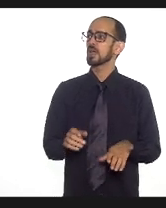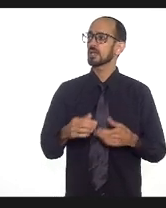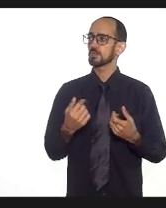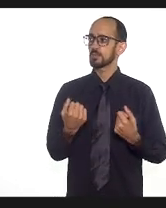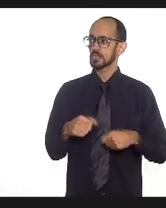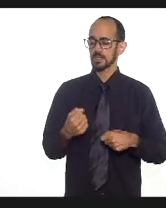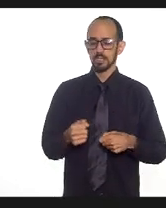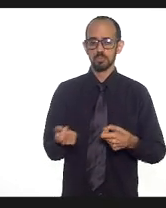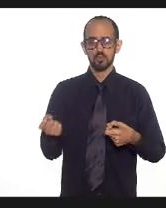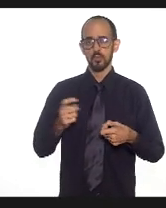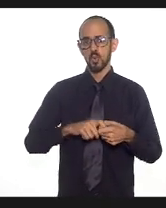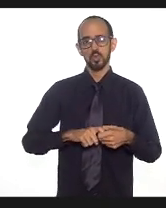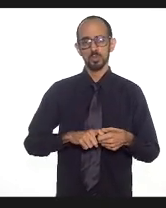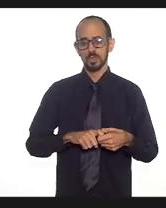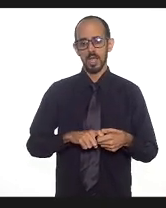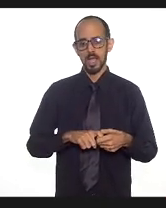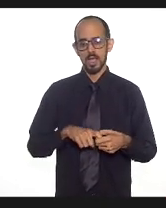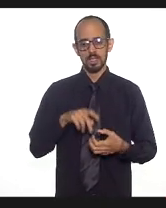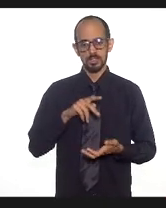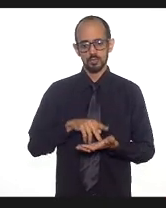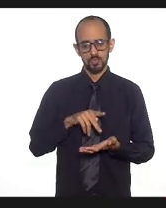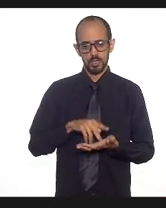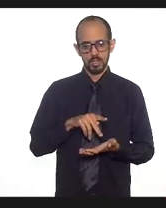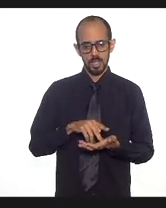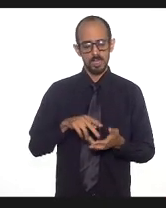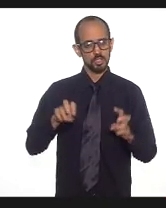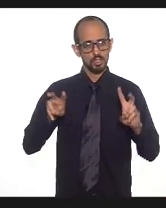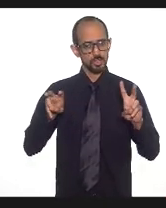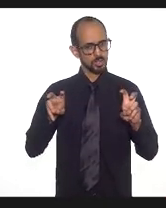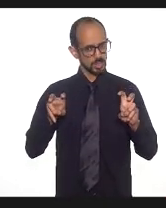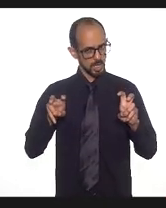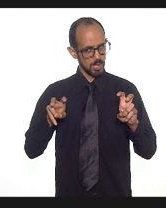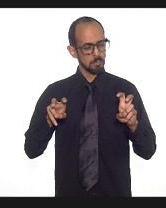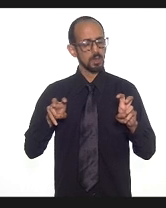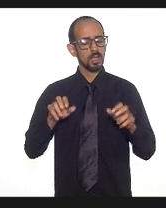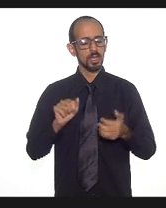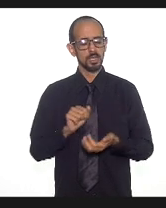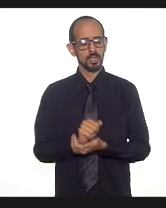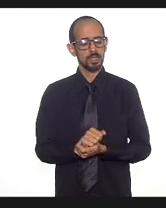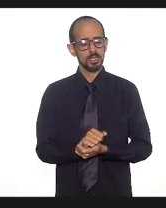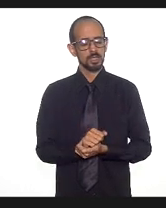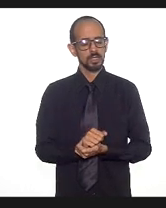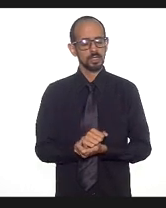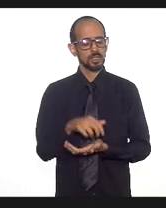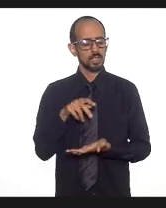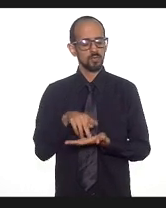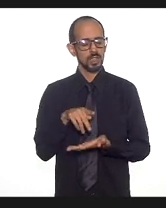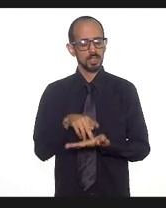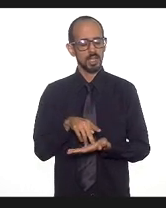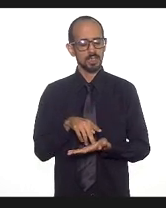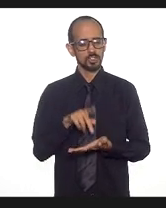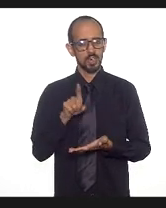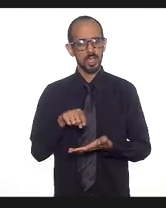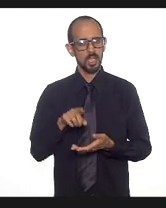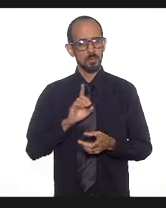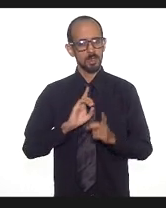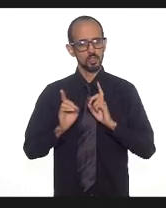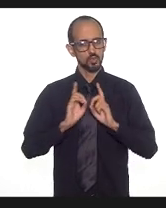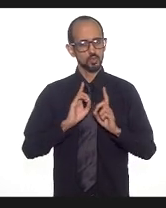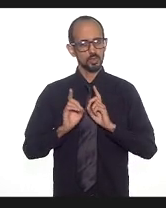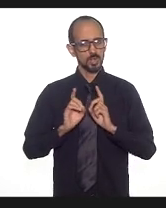voltar a esse tema algumas vezes. Na verdade, eu acho que é uma discussão